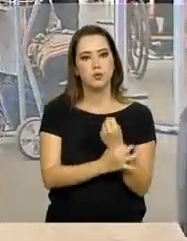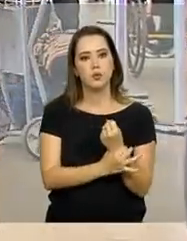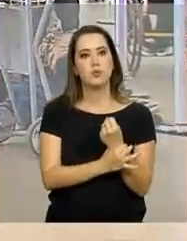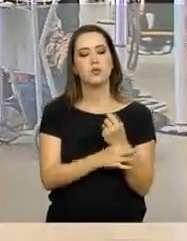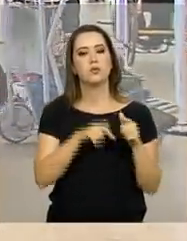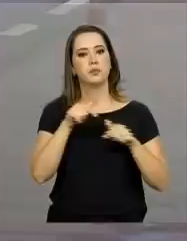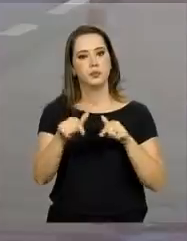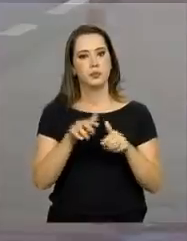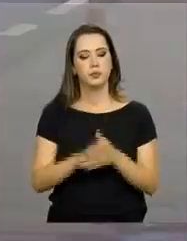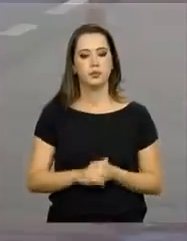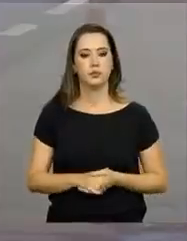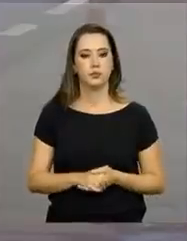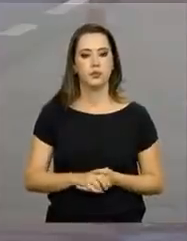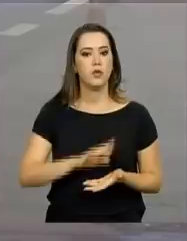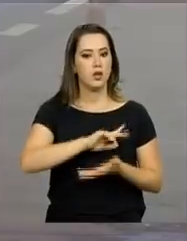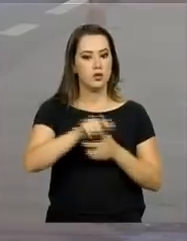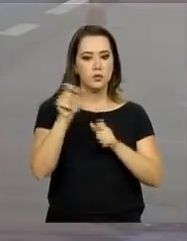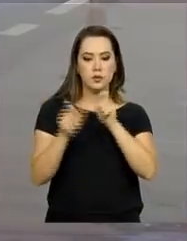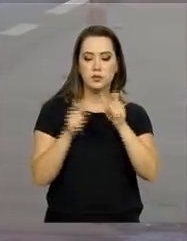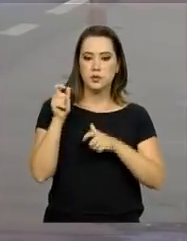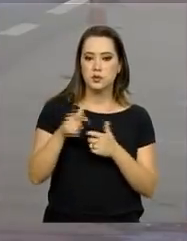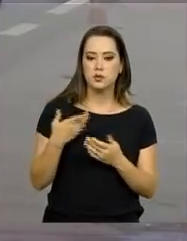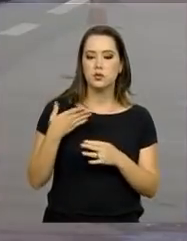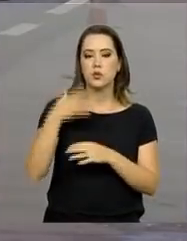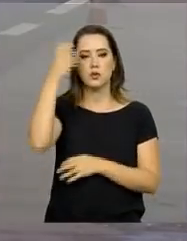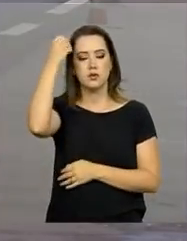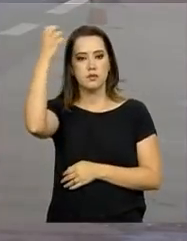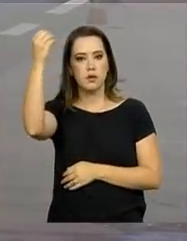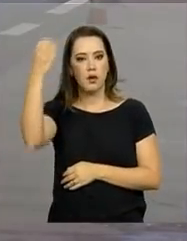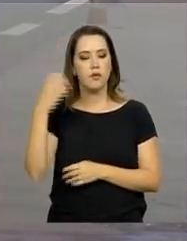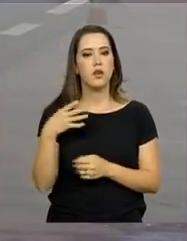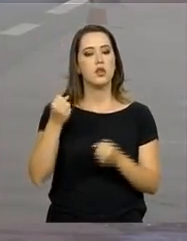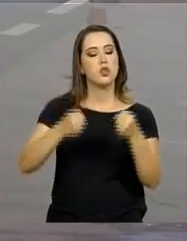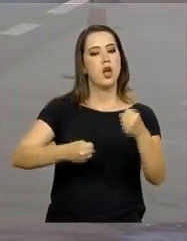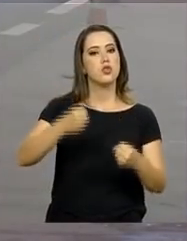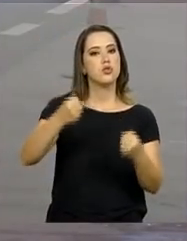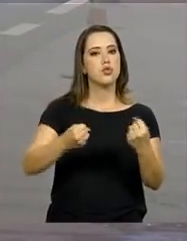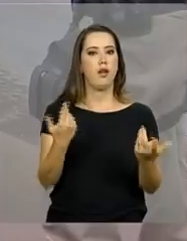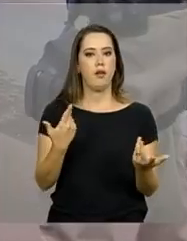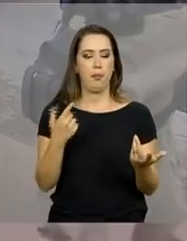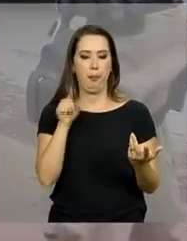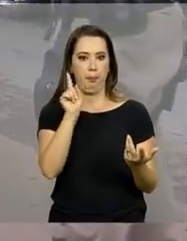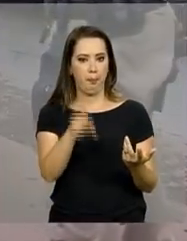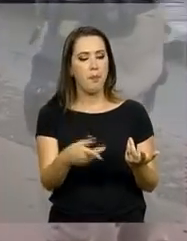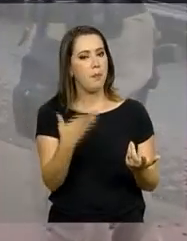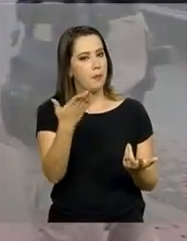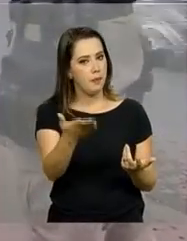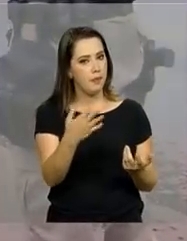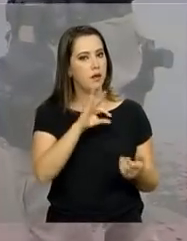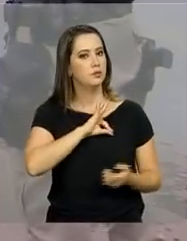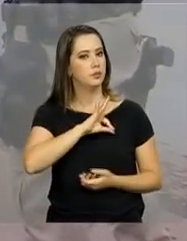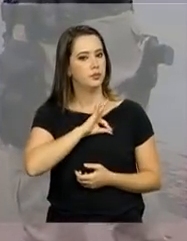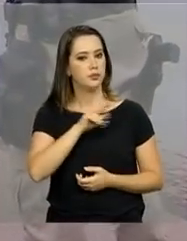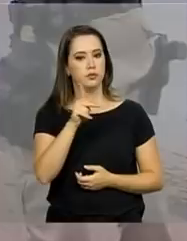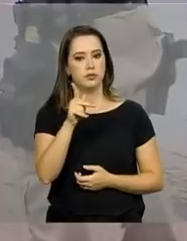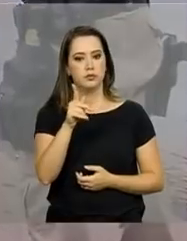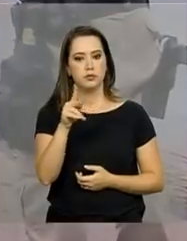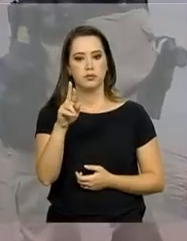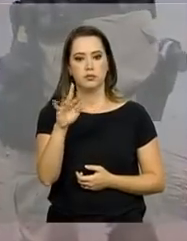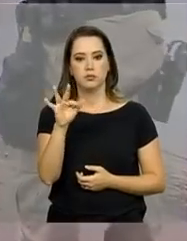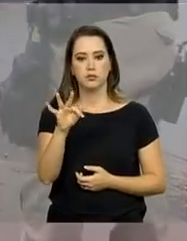e operações. E tem muitos que vão pegar a estrada para viajar no feriadão. Por isso, a Polícia Rodoviária